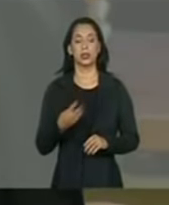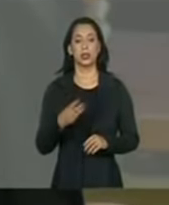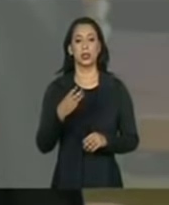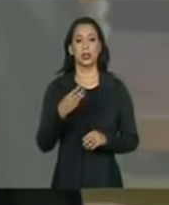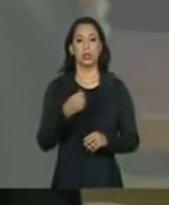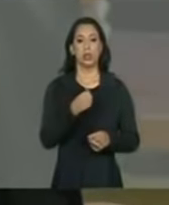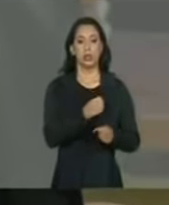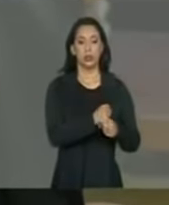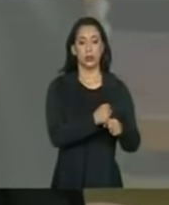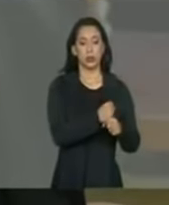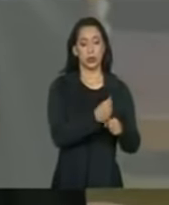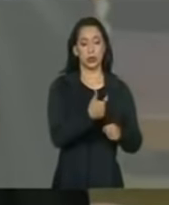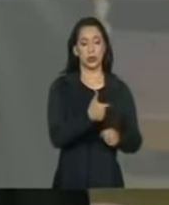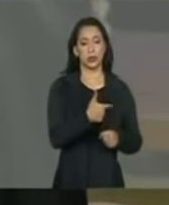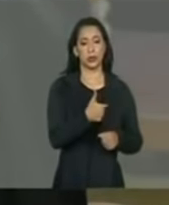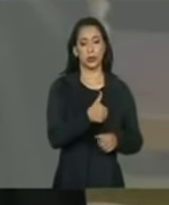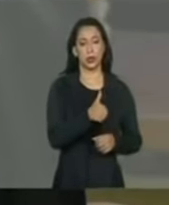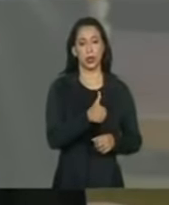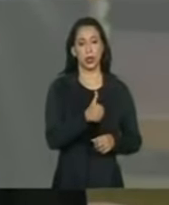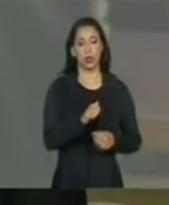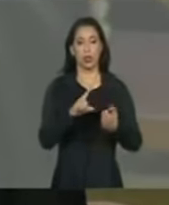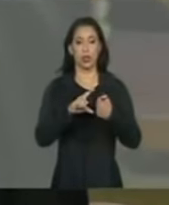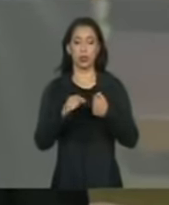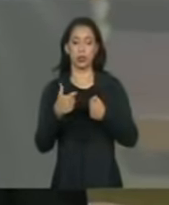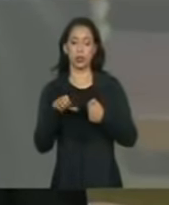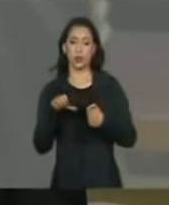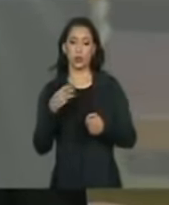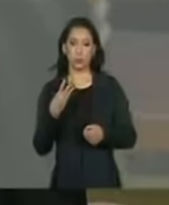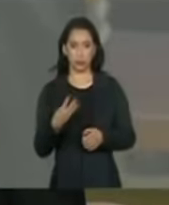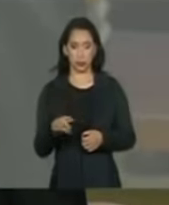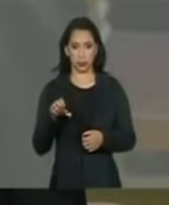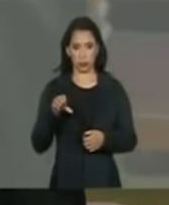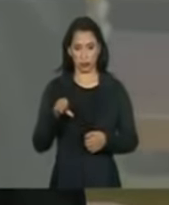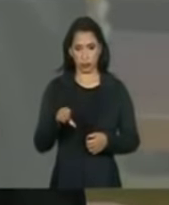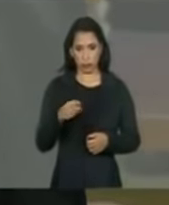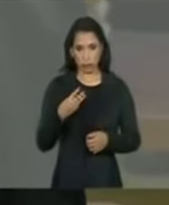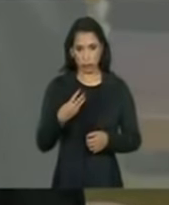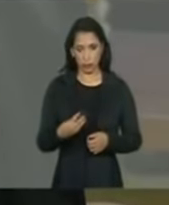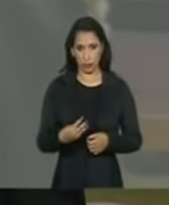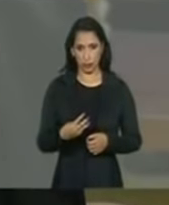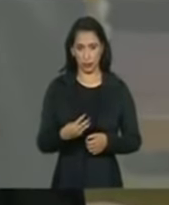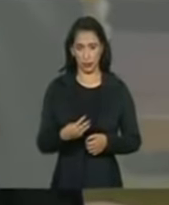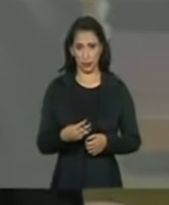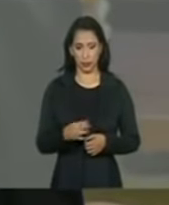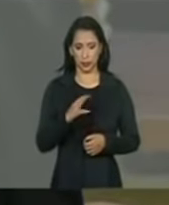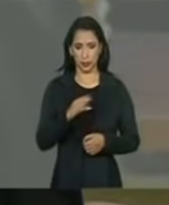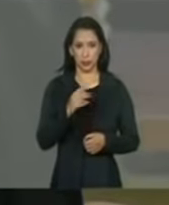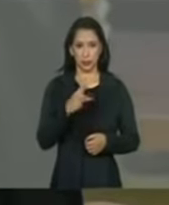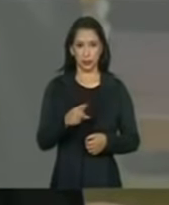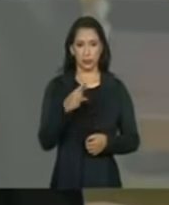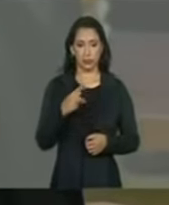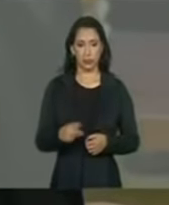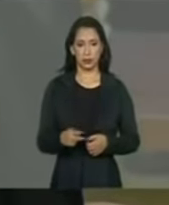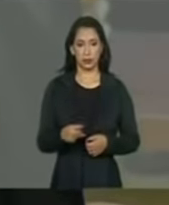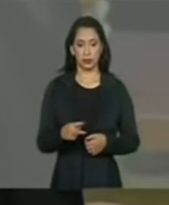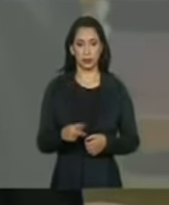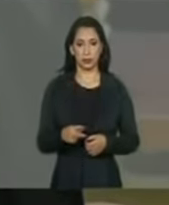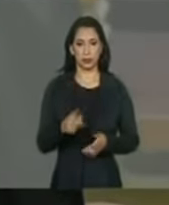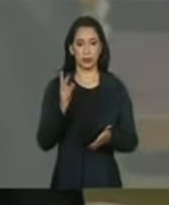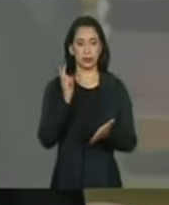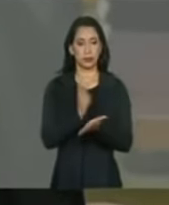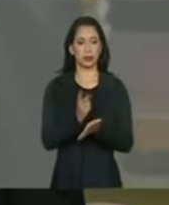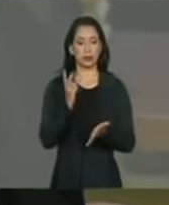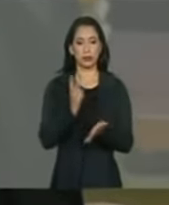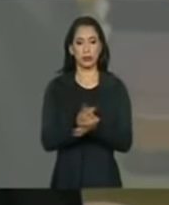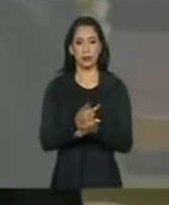revogação expressa do artigo 393 do cpp conclui-se portanto que nos mesmos moldes que o cumprimento da pena